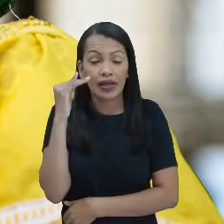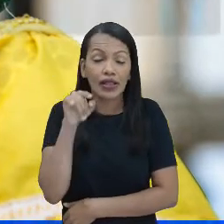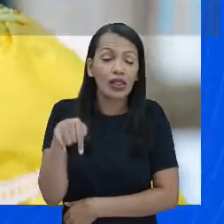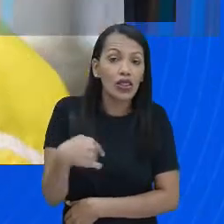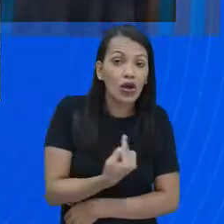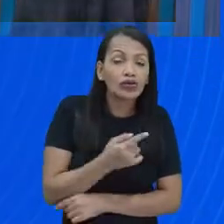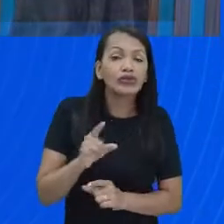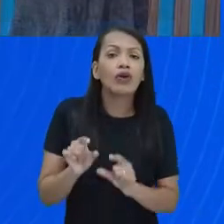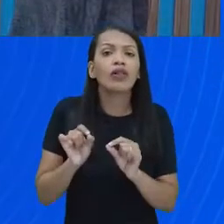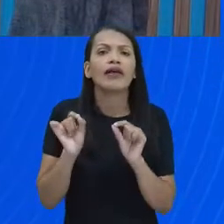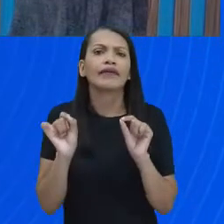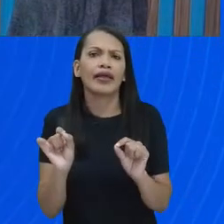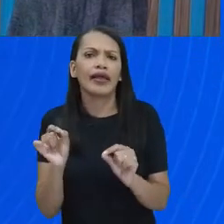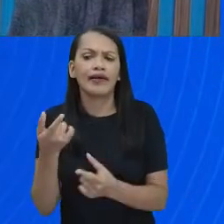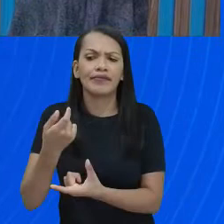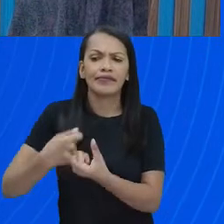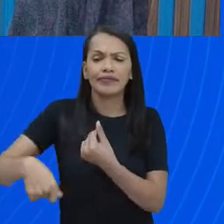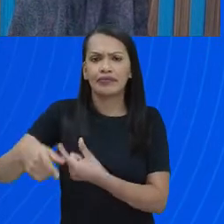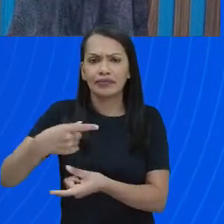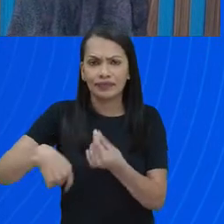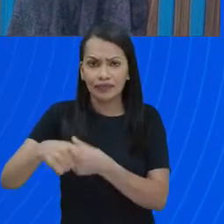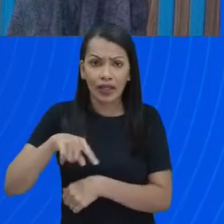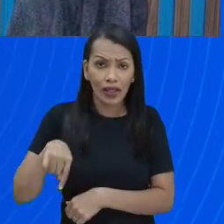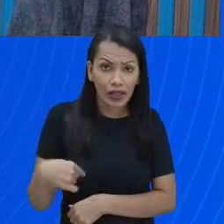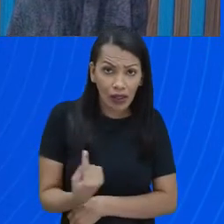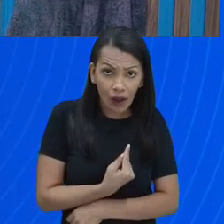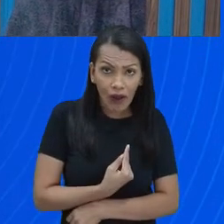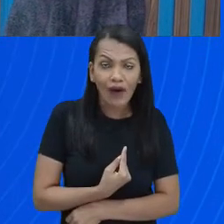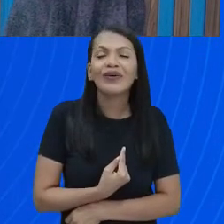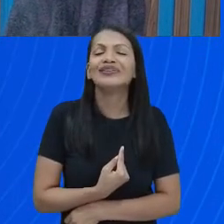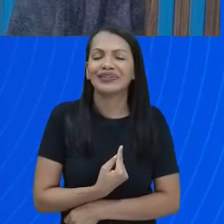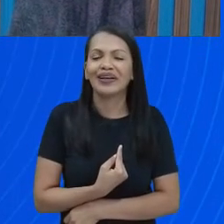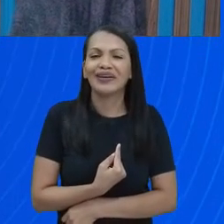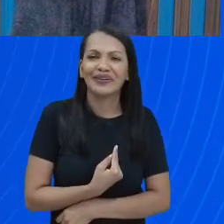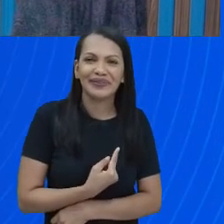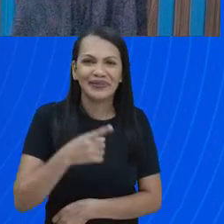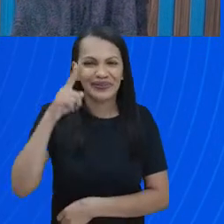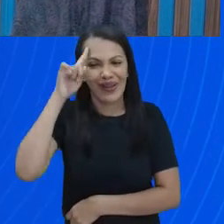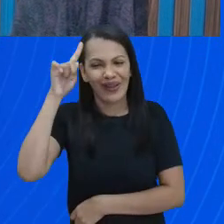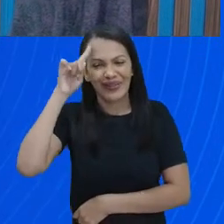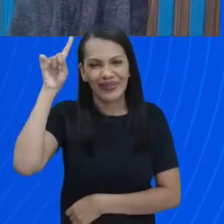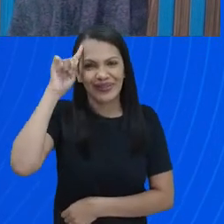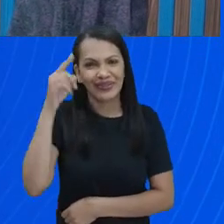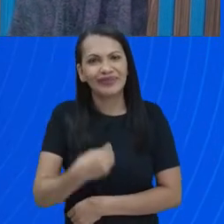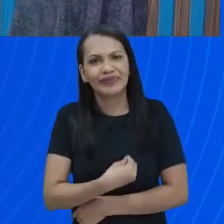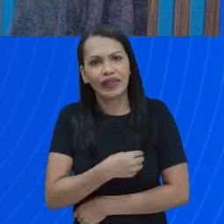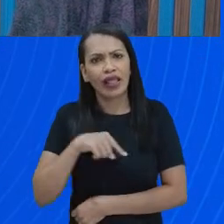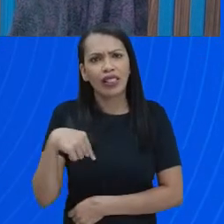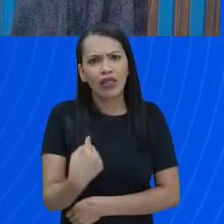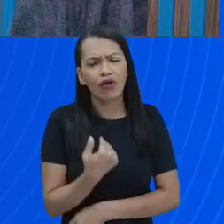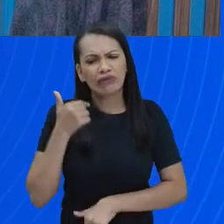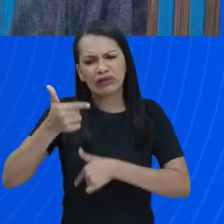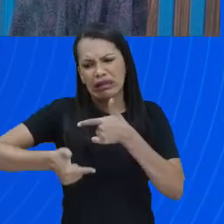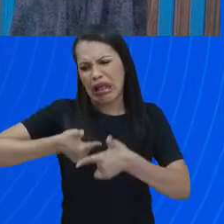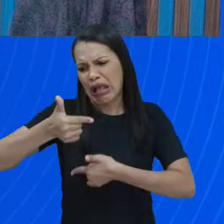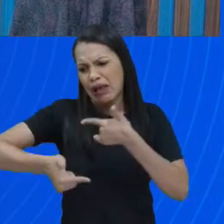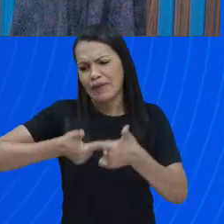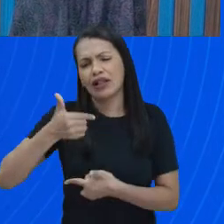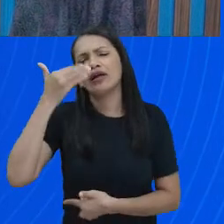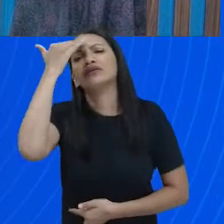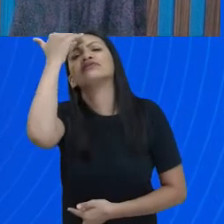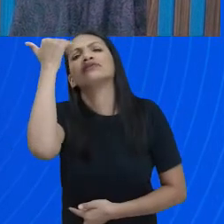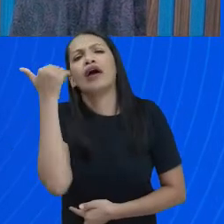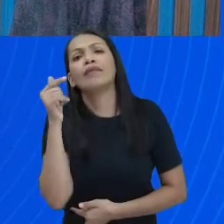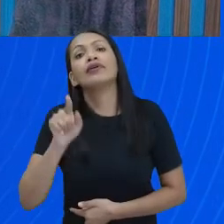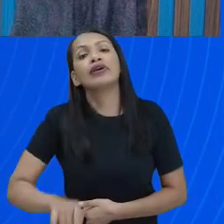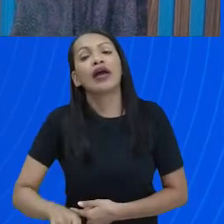né? Porque falar em economia é falar no nosso dia a dia, não é isso? A gente que é trabalhador sabe muito bem o